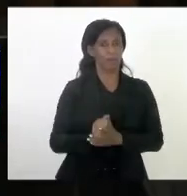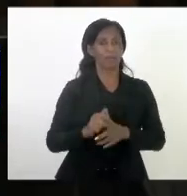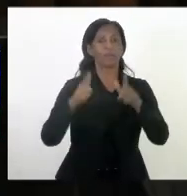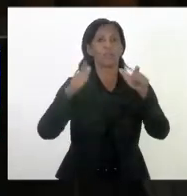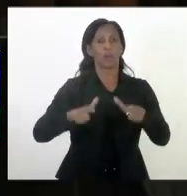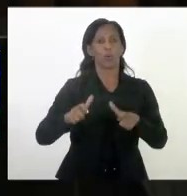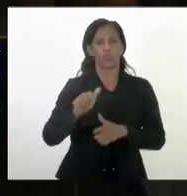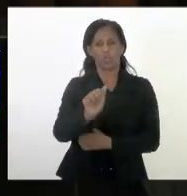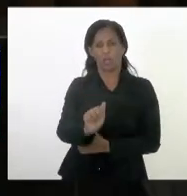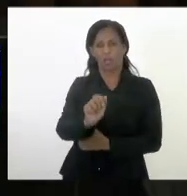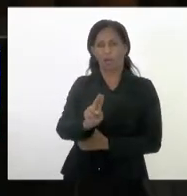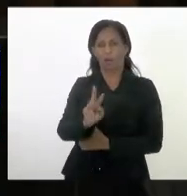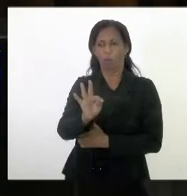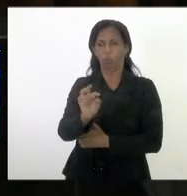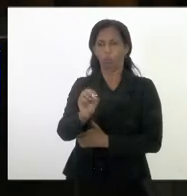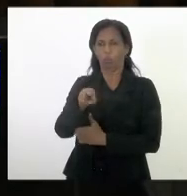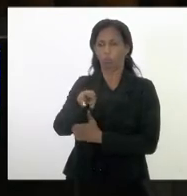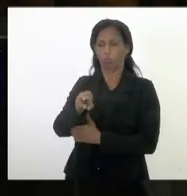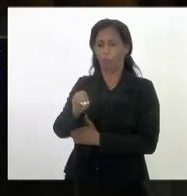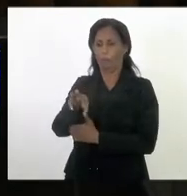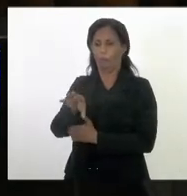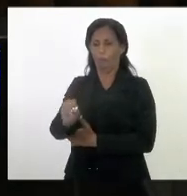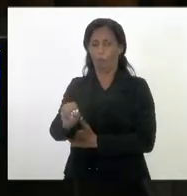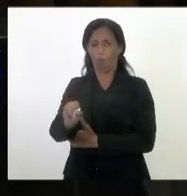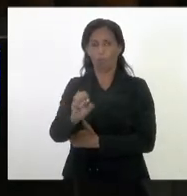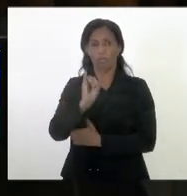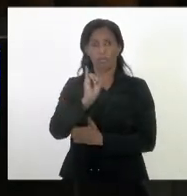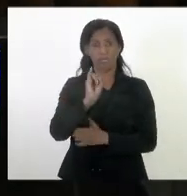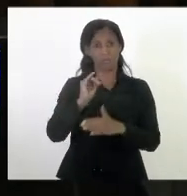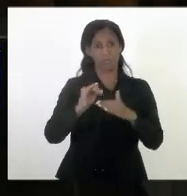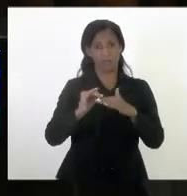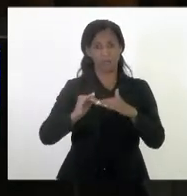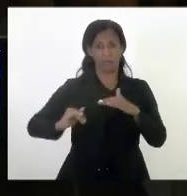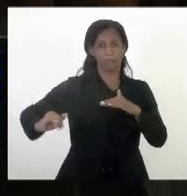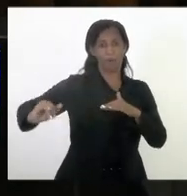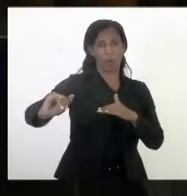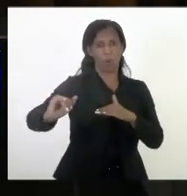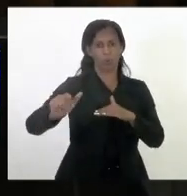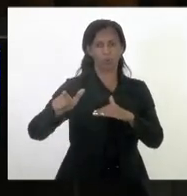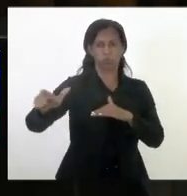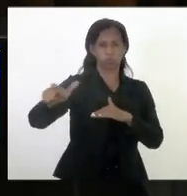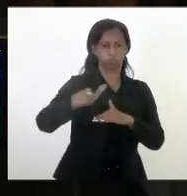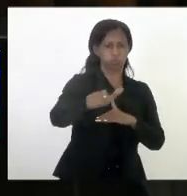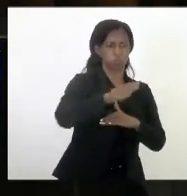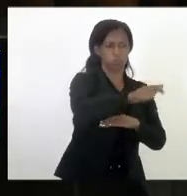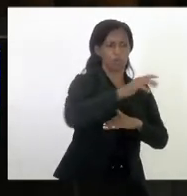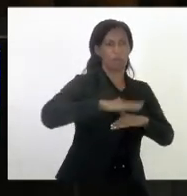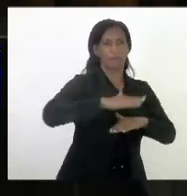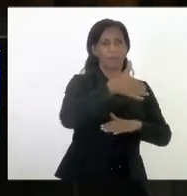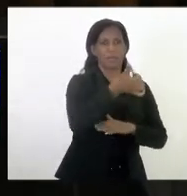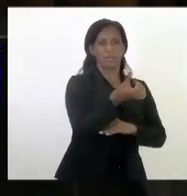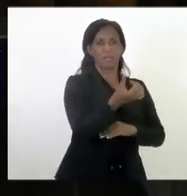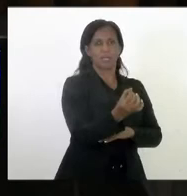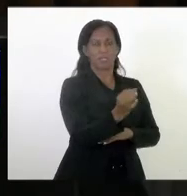for para a região norte e nordeste, ela ultrapassa os 60% e 50%.